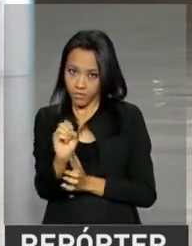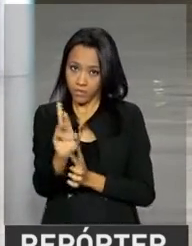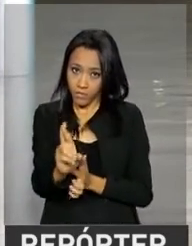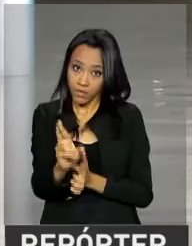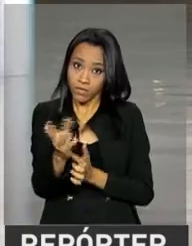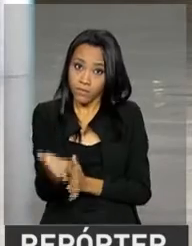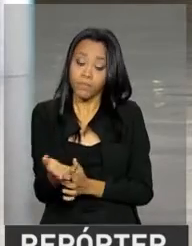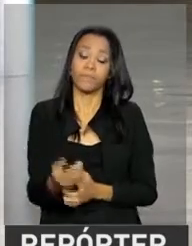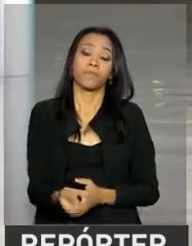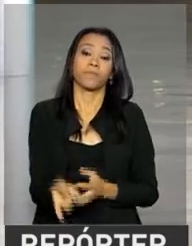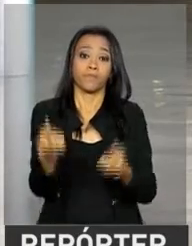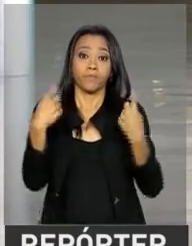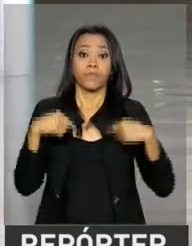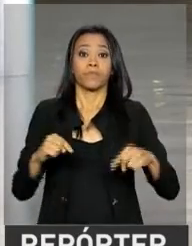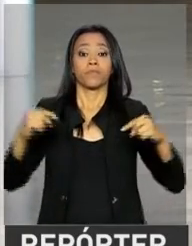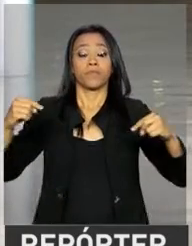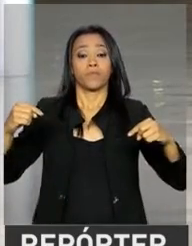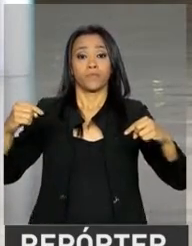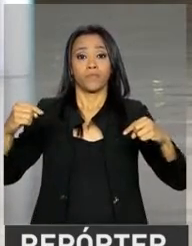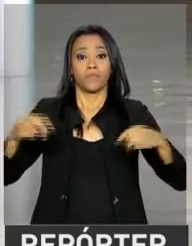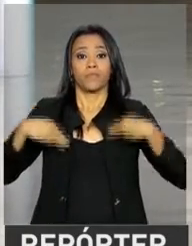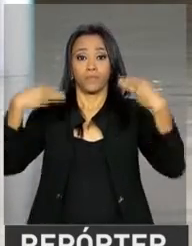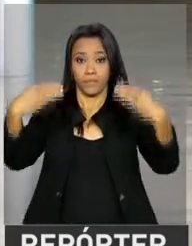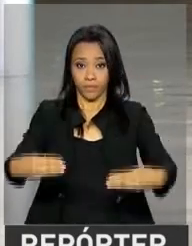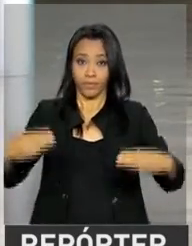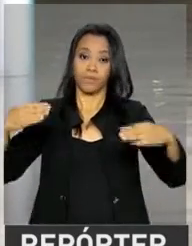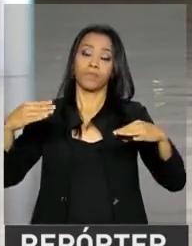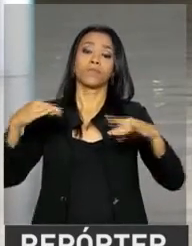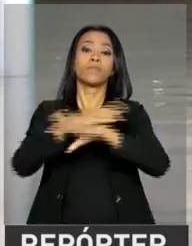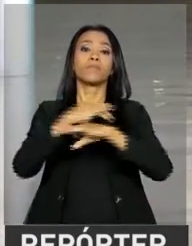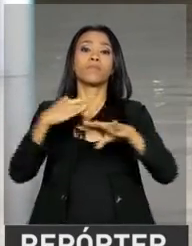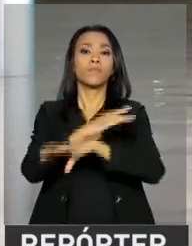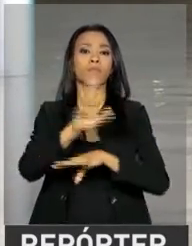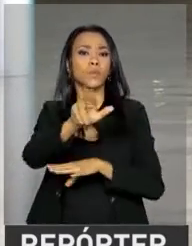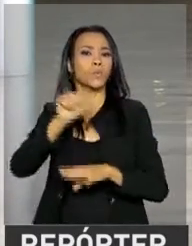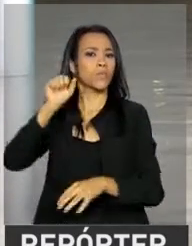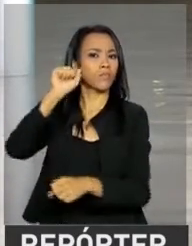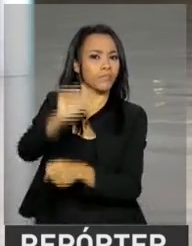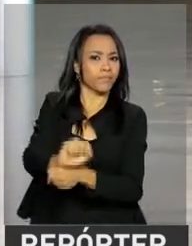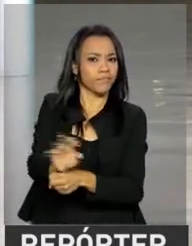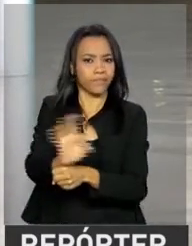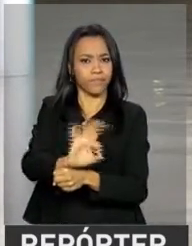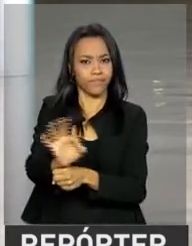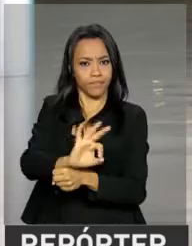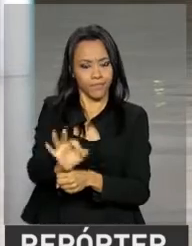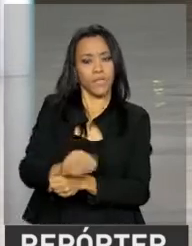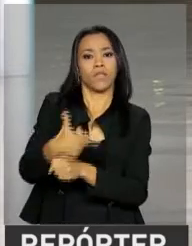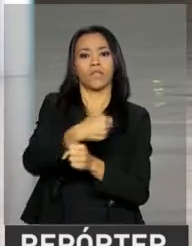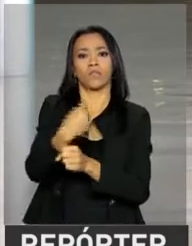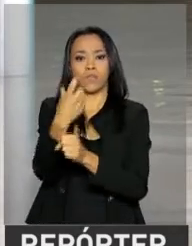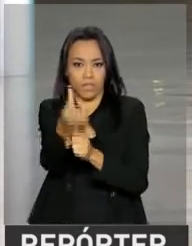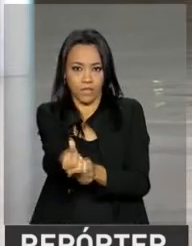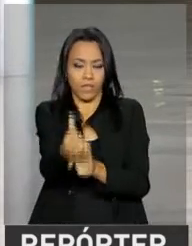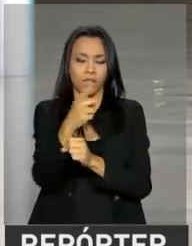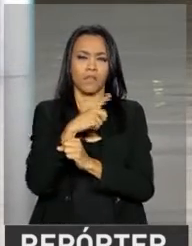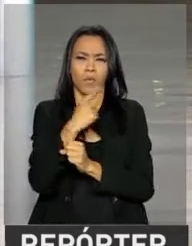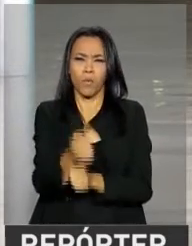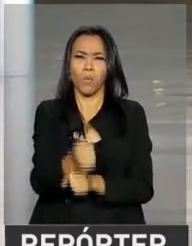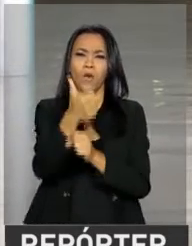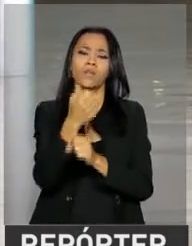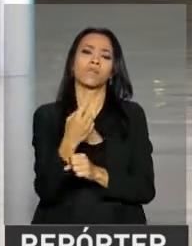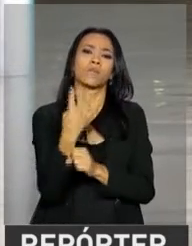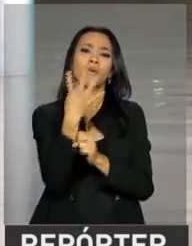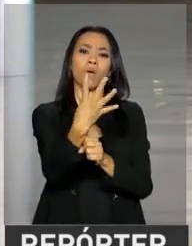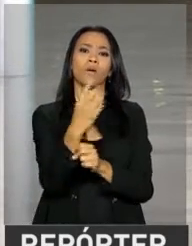ministério das cidades informou que o programa minha casa minha vida nunca parou em 2016 houve quase 4 mil